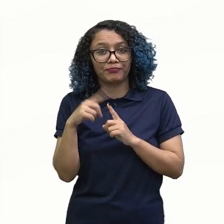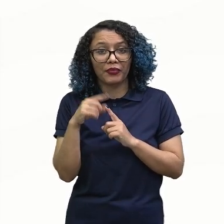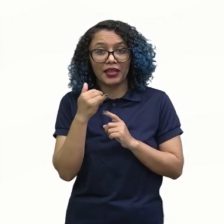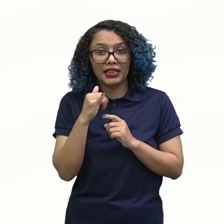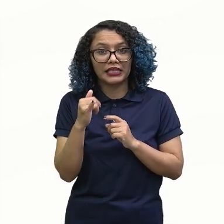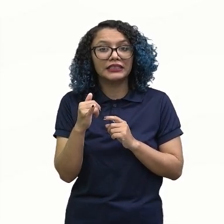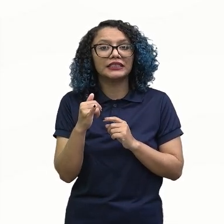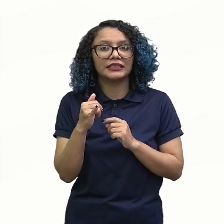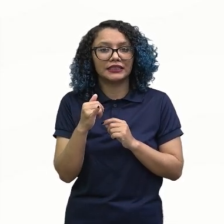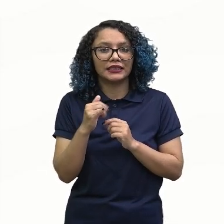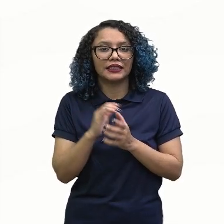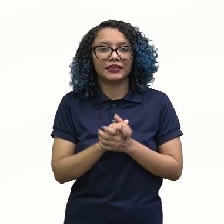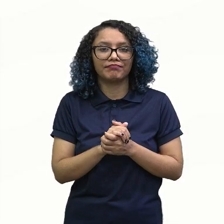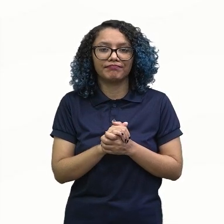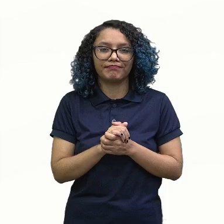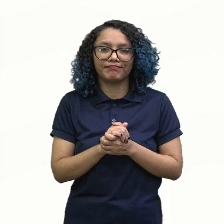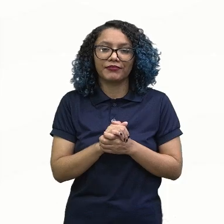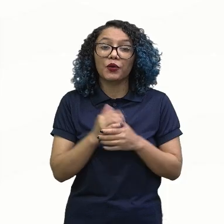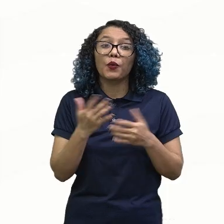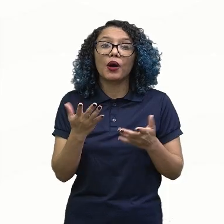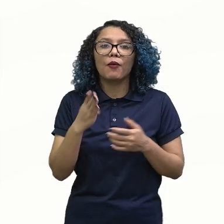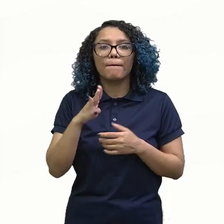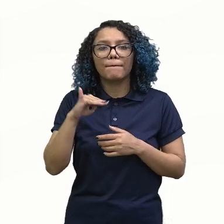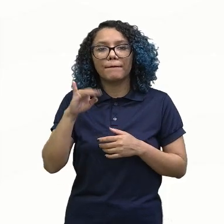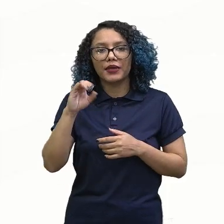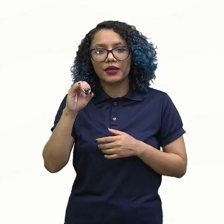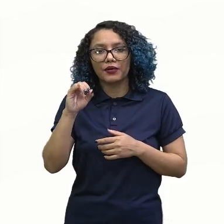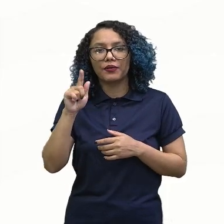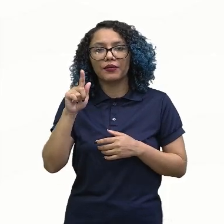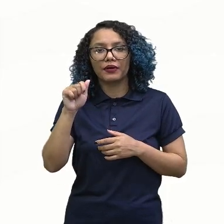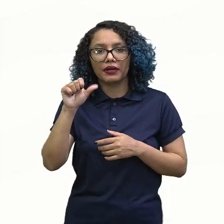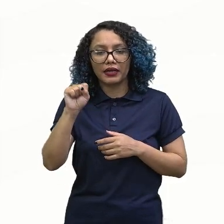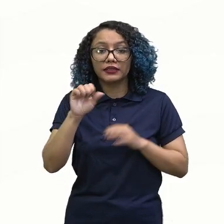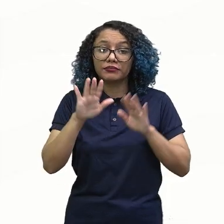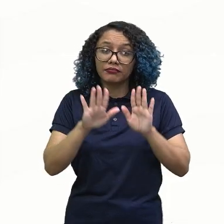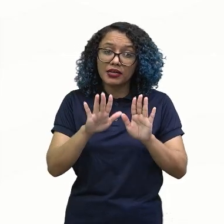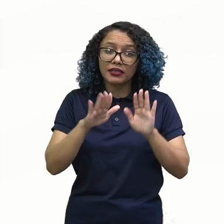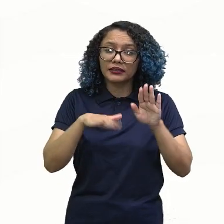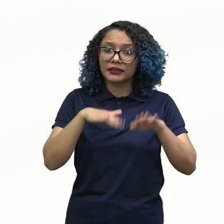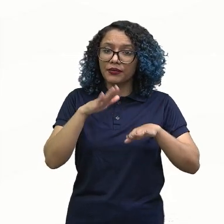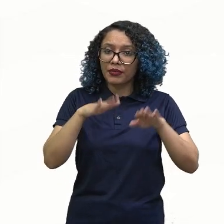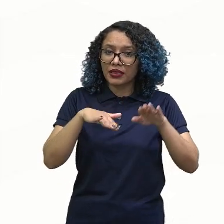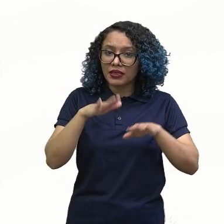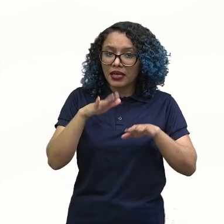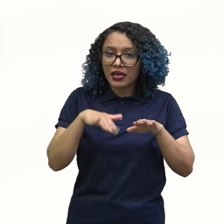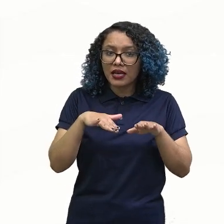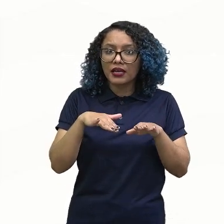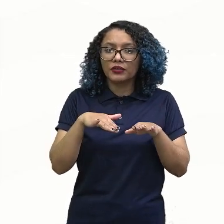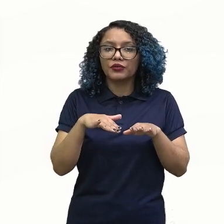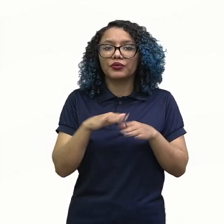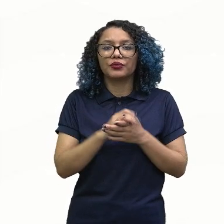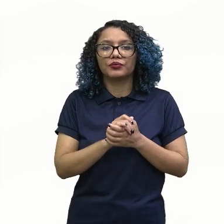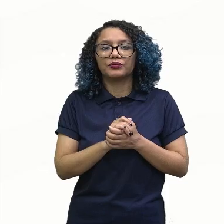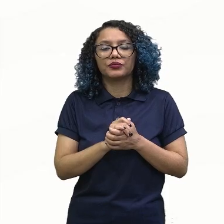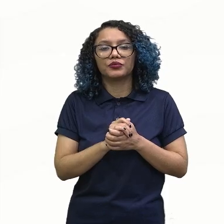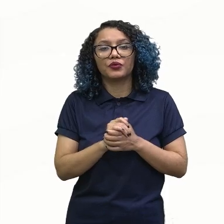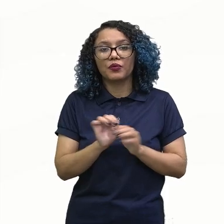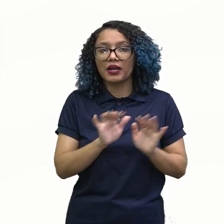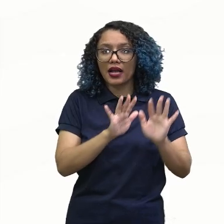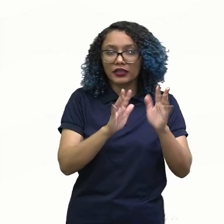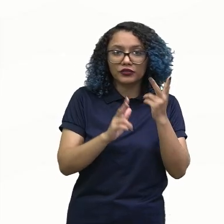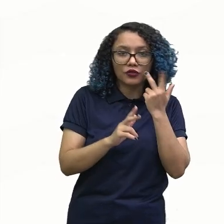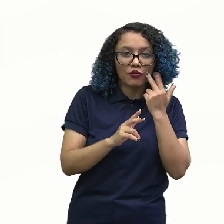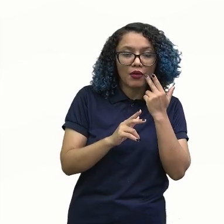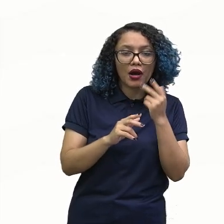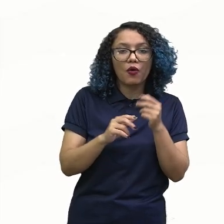que ele é o biogás. Claro que dependendo aí do biogás ou mesmo do gás, você percebe